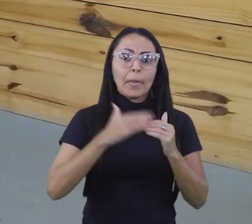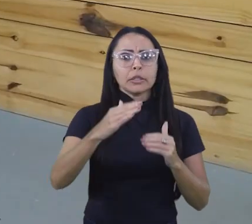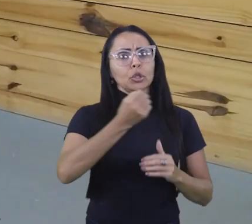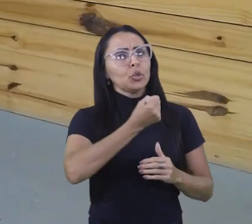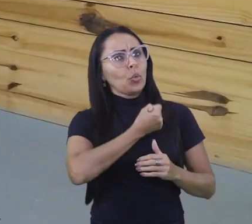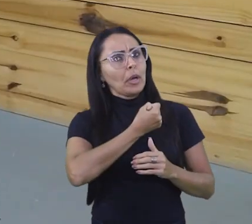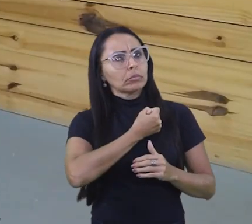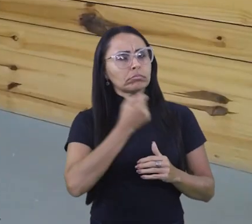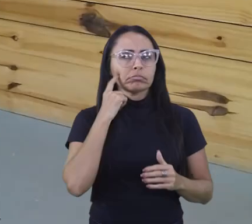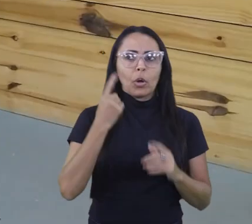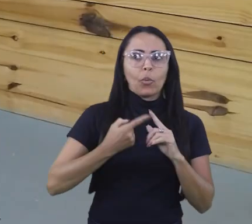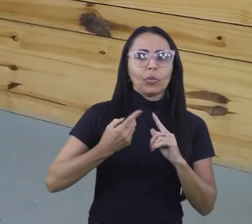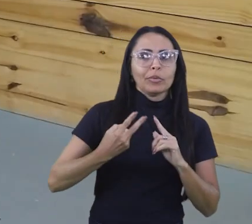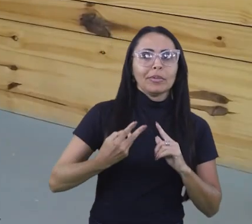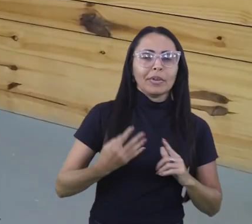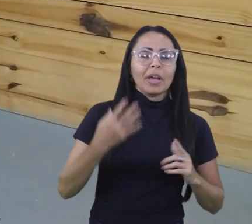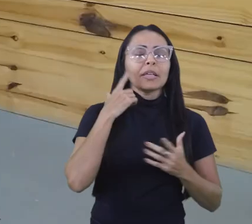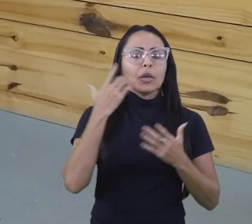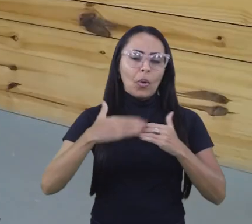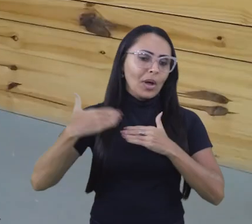números. Então, ele pensa, né, numa forma